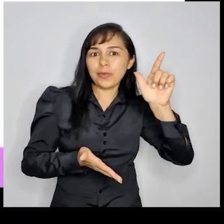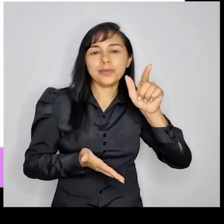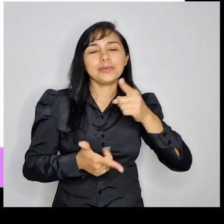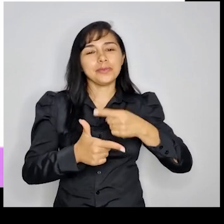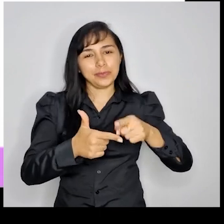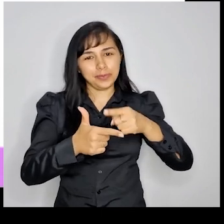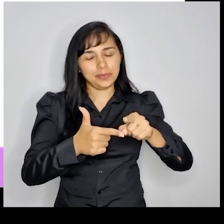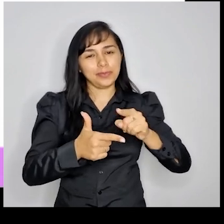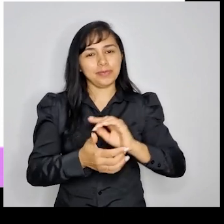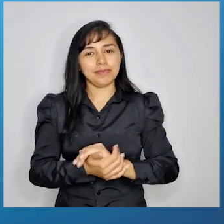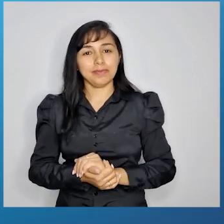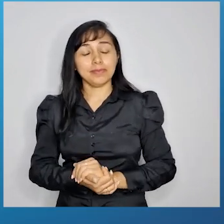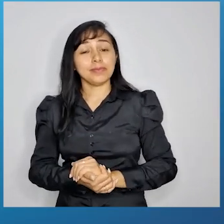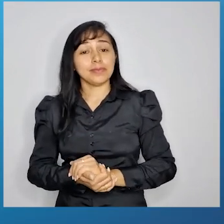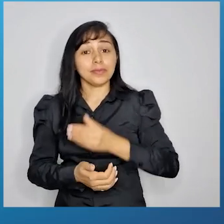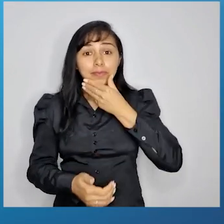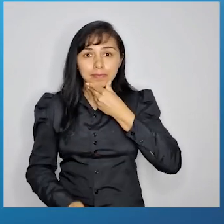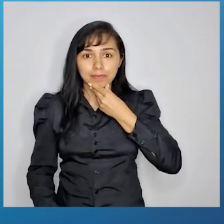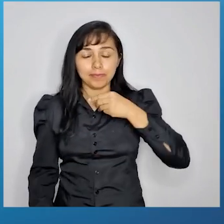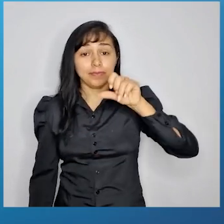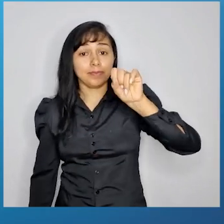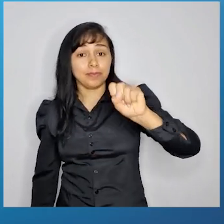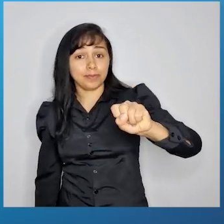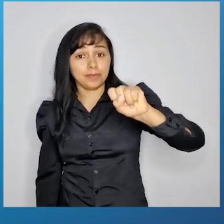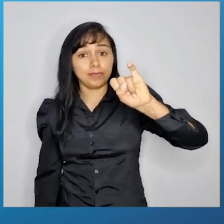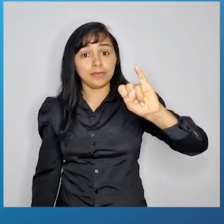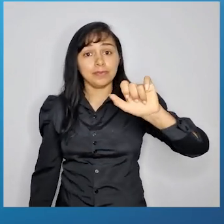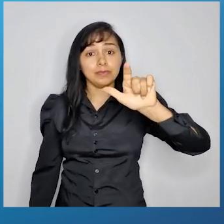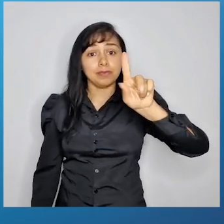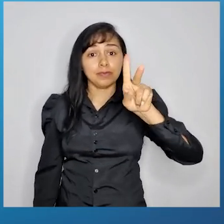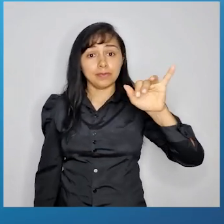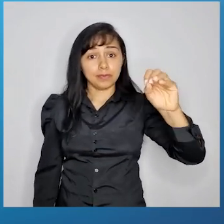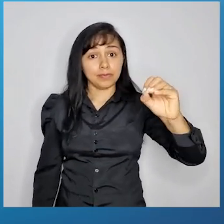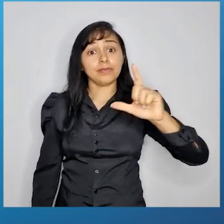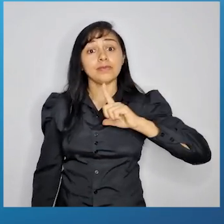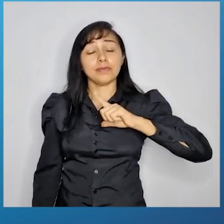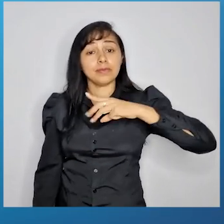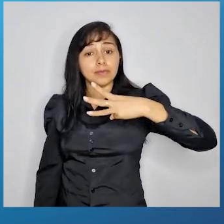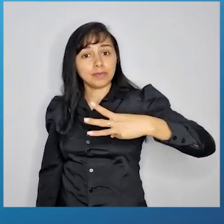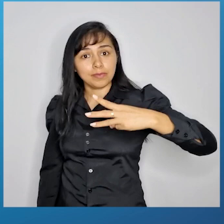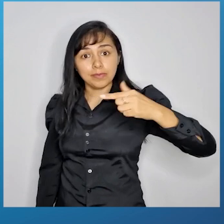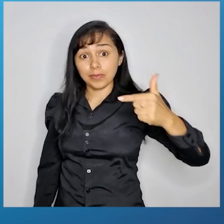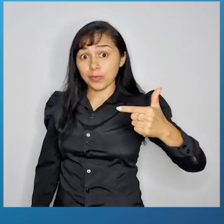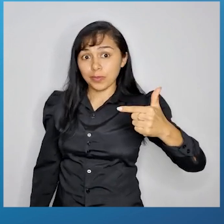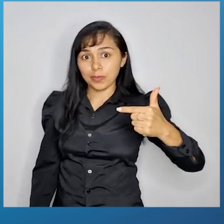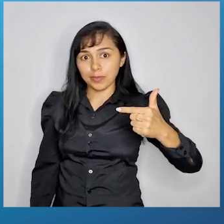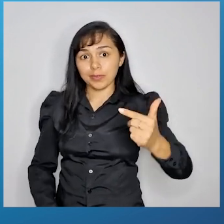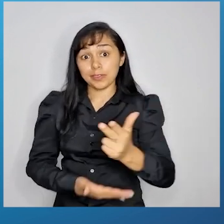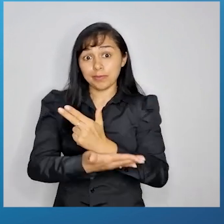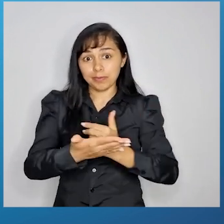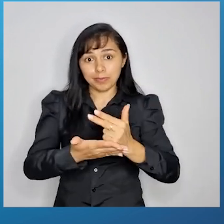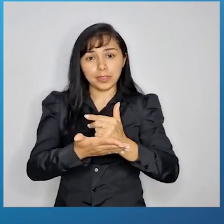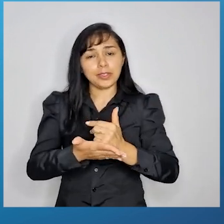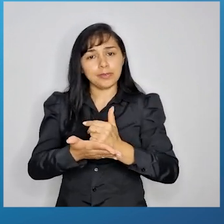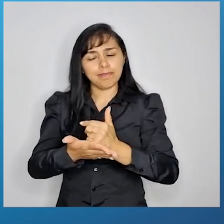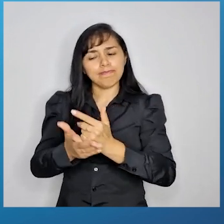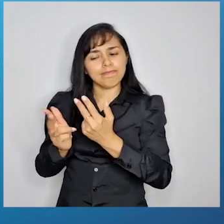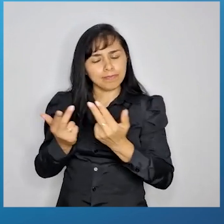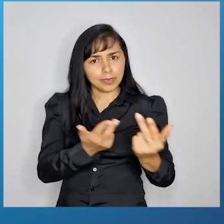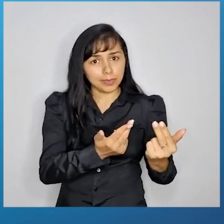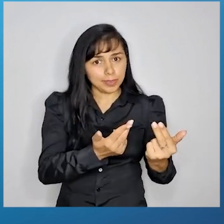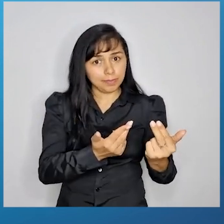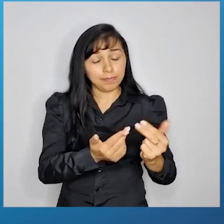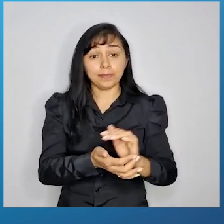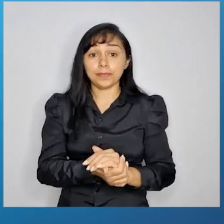para mais um problema. Silvio tinha 32 figurinhas repetidas e deu 8 para cada um